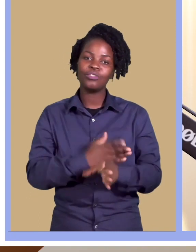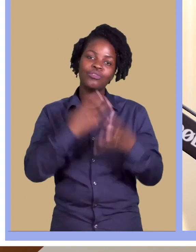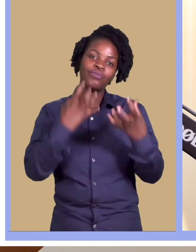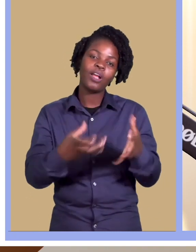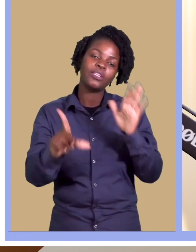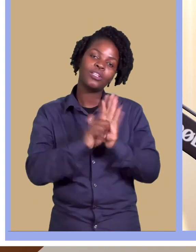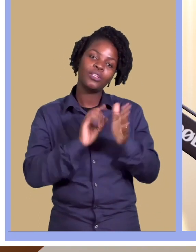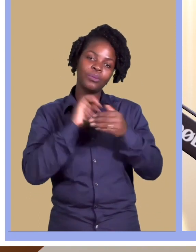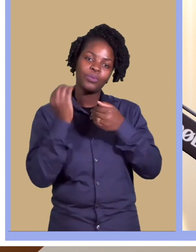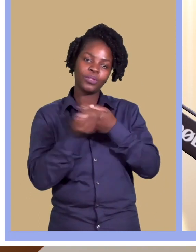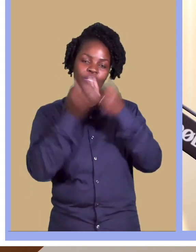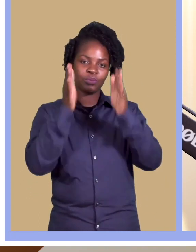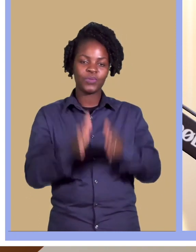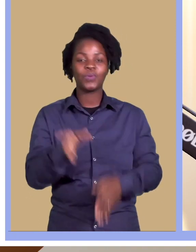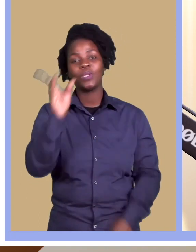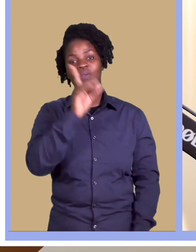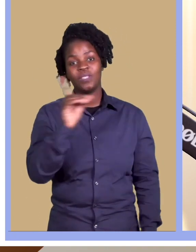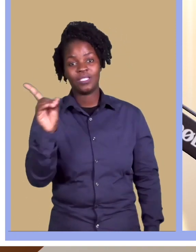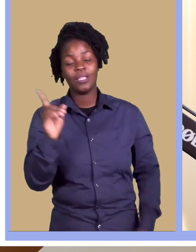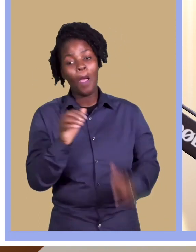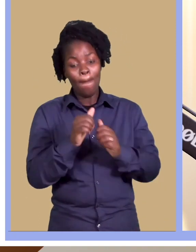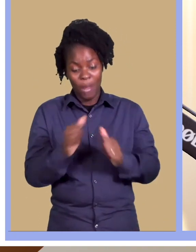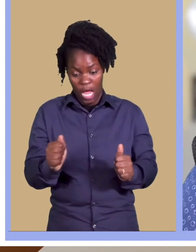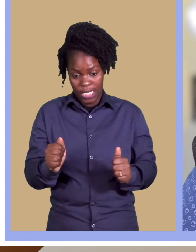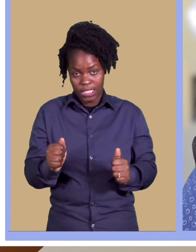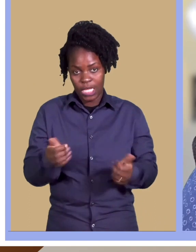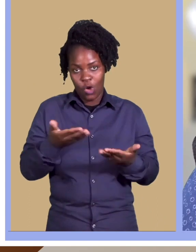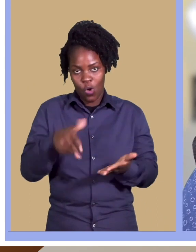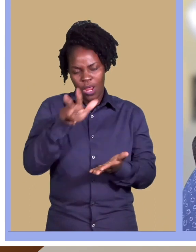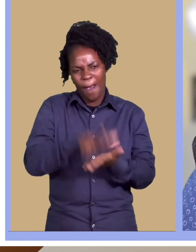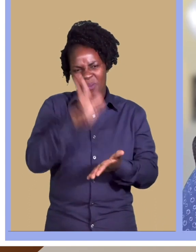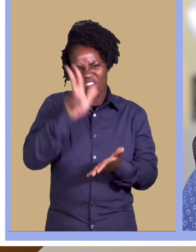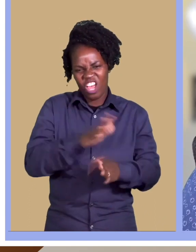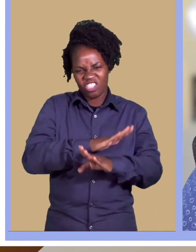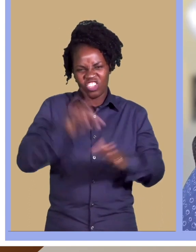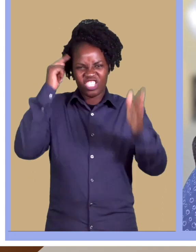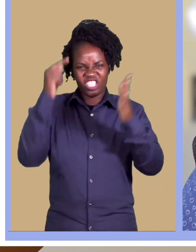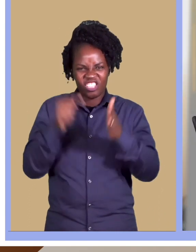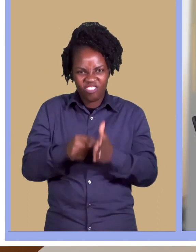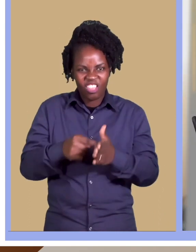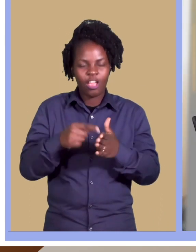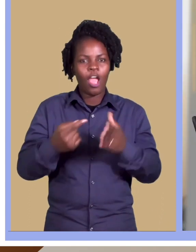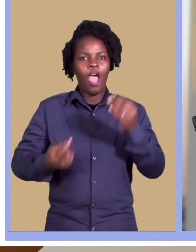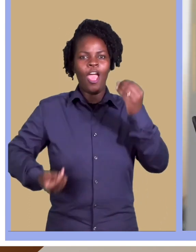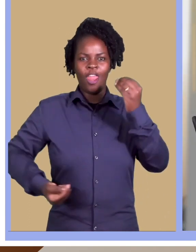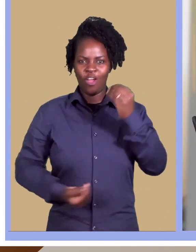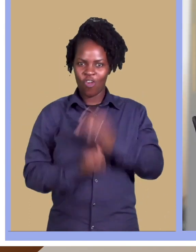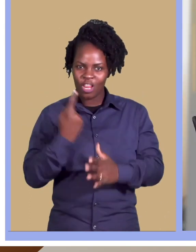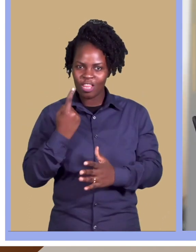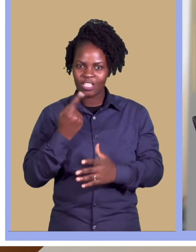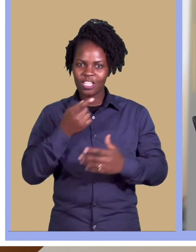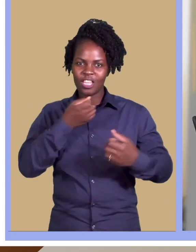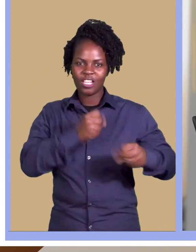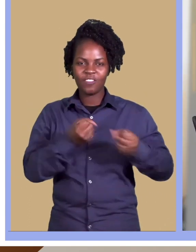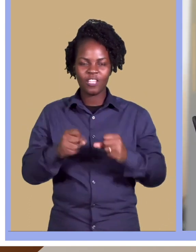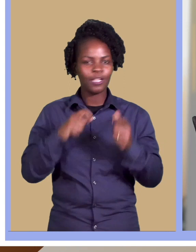dá garantias. A aprovação por si só não nos dá nenhuma garantia. A implementação é que... A implementação normalmente é o